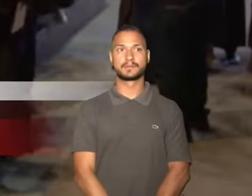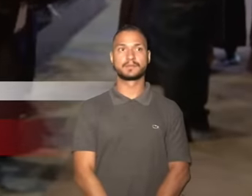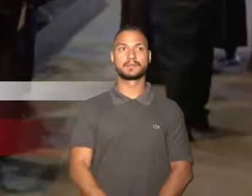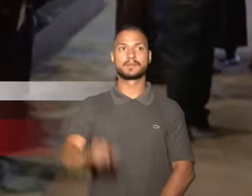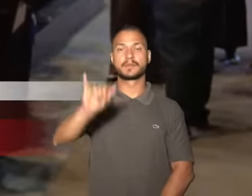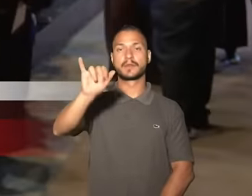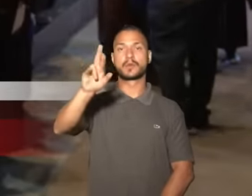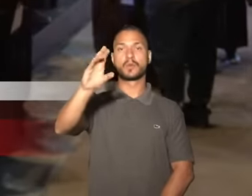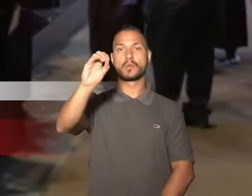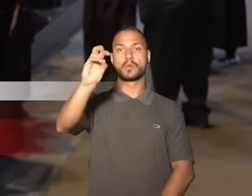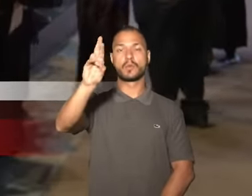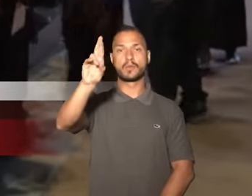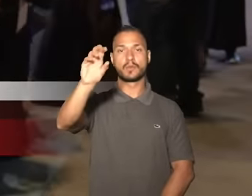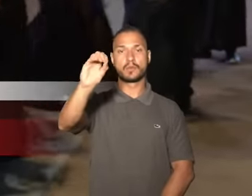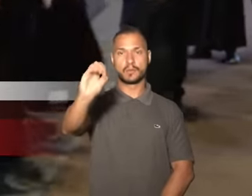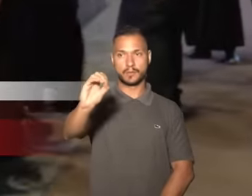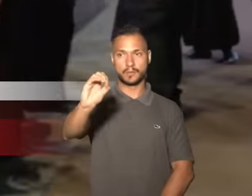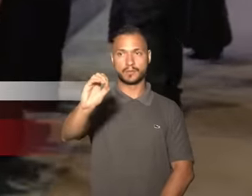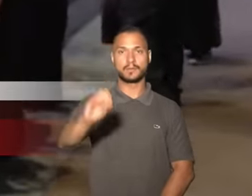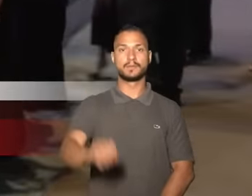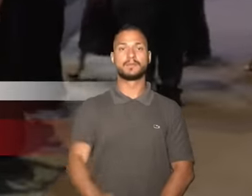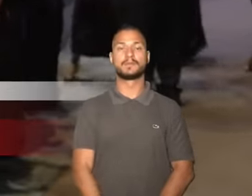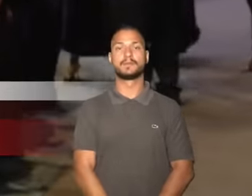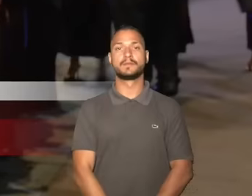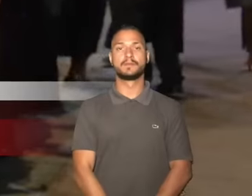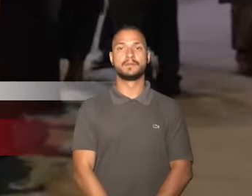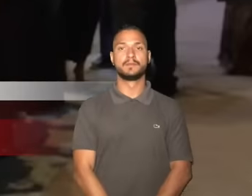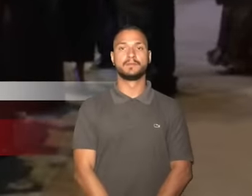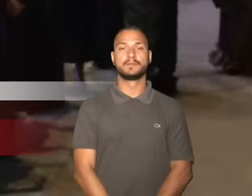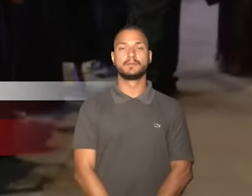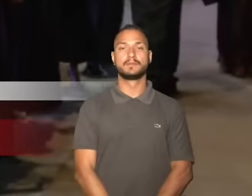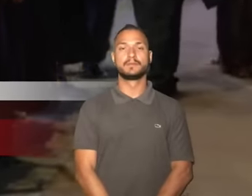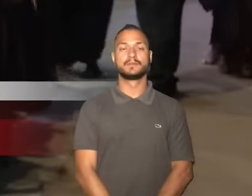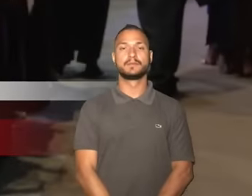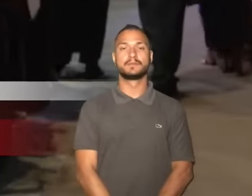Hilton Felipe dos Santos Júnior.